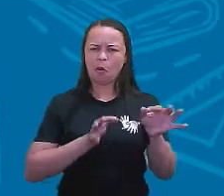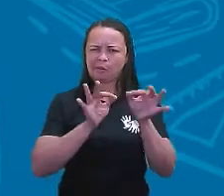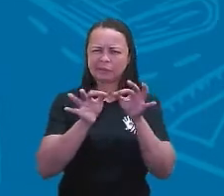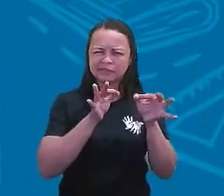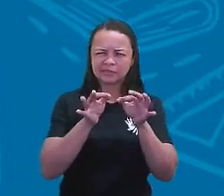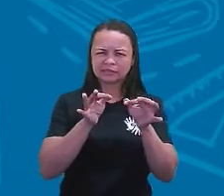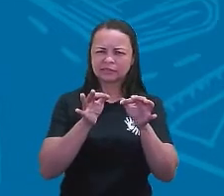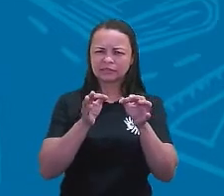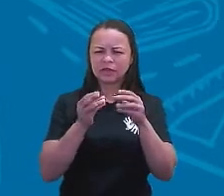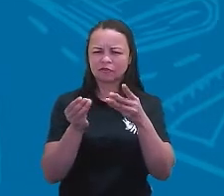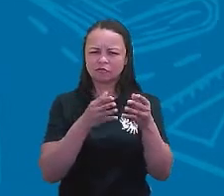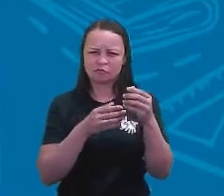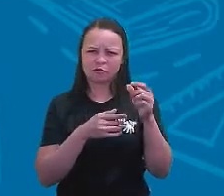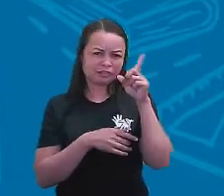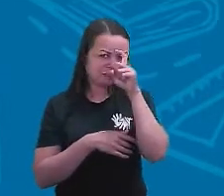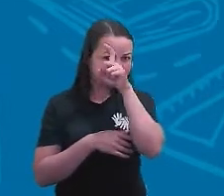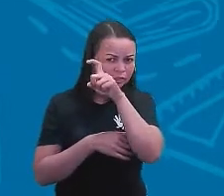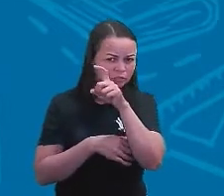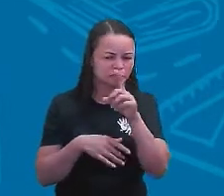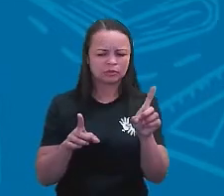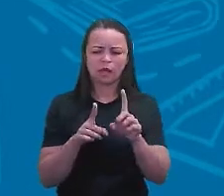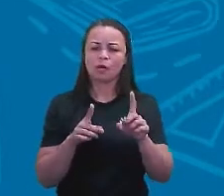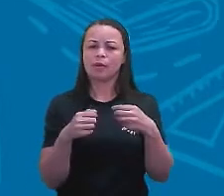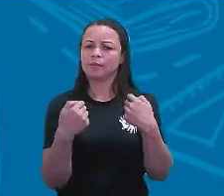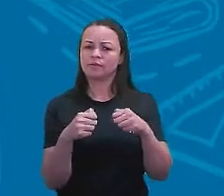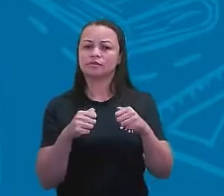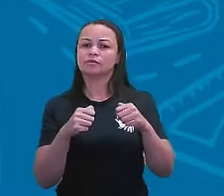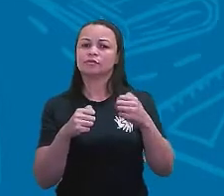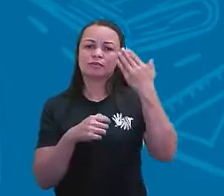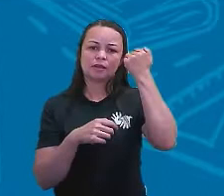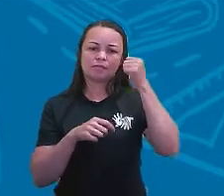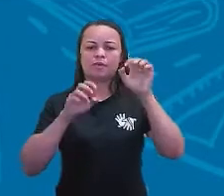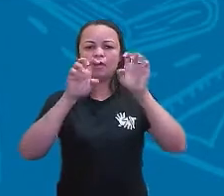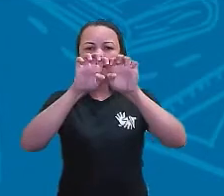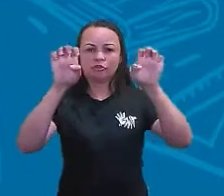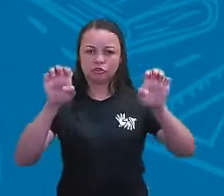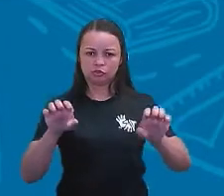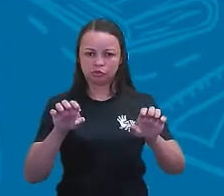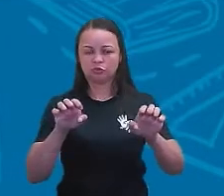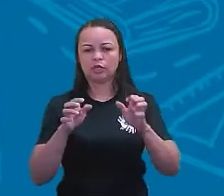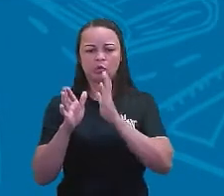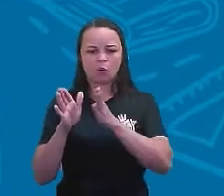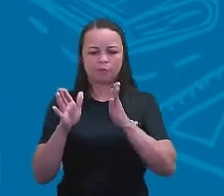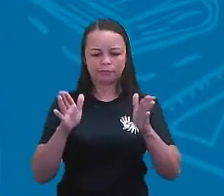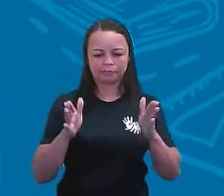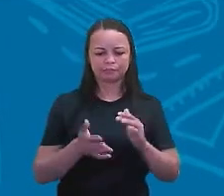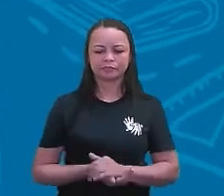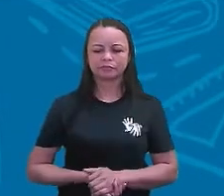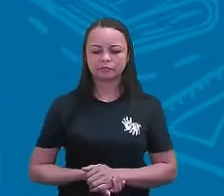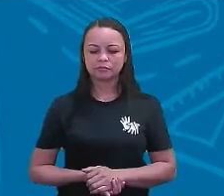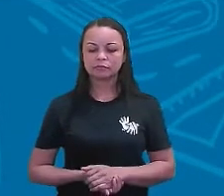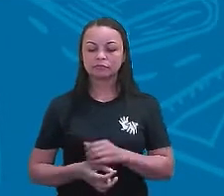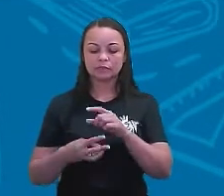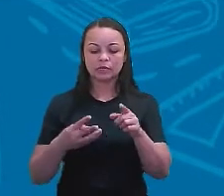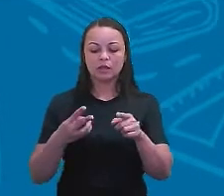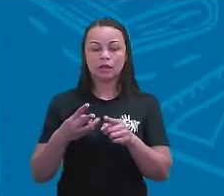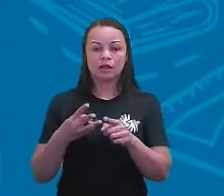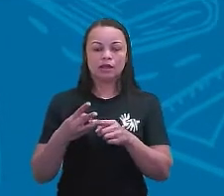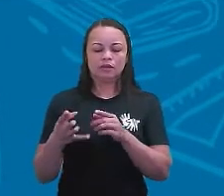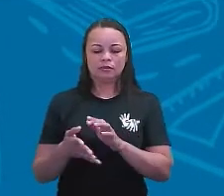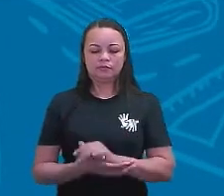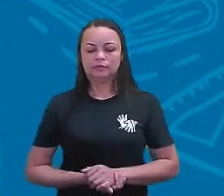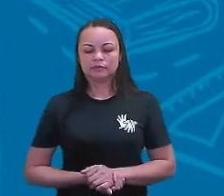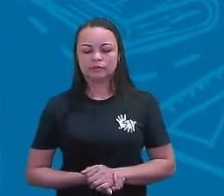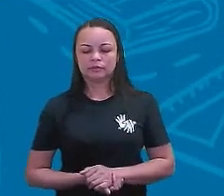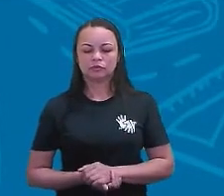Não. É só você saber a estrutura e a sequência da estrutura. Temos aí outro, ó. His cousin is less